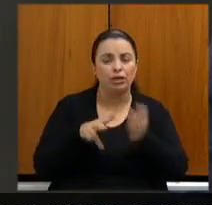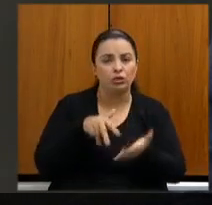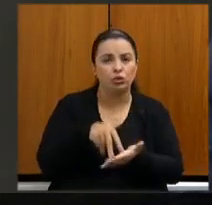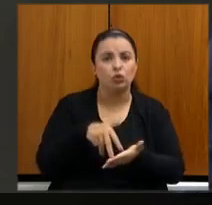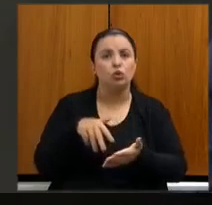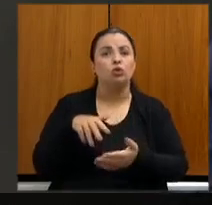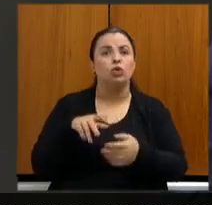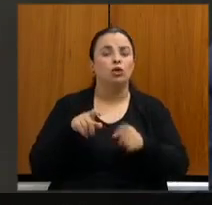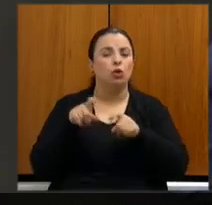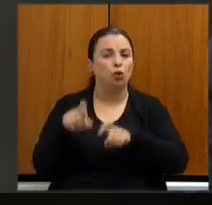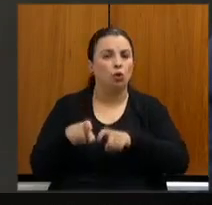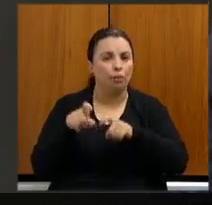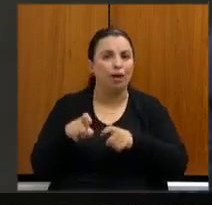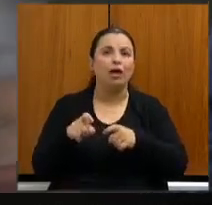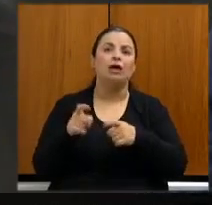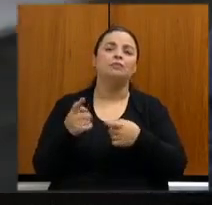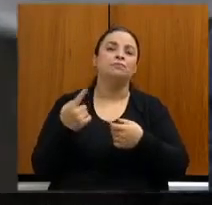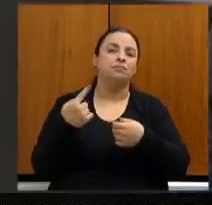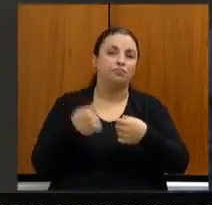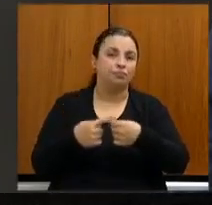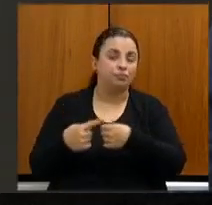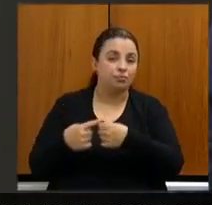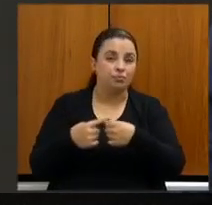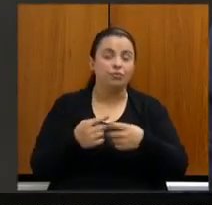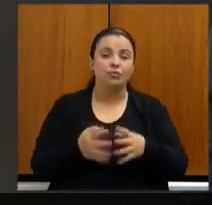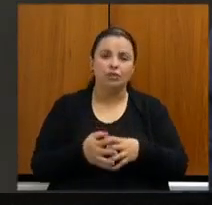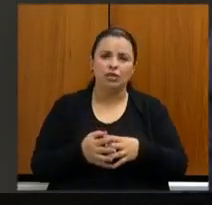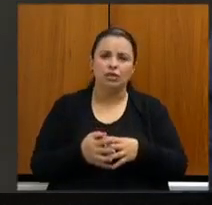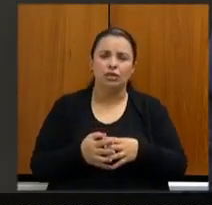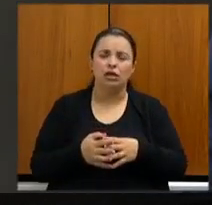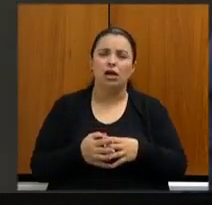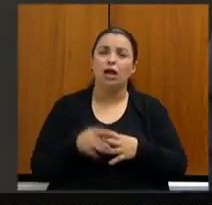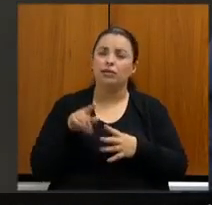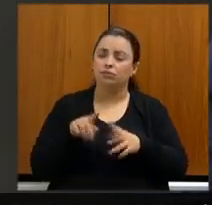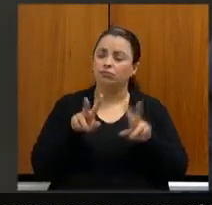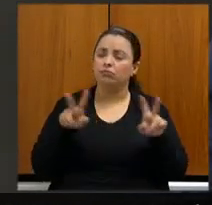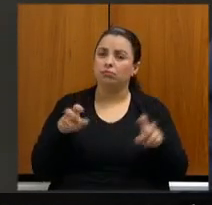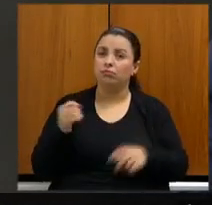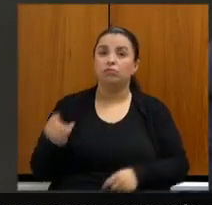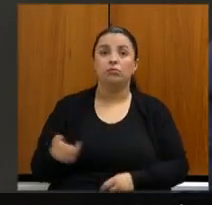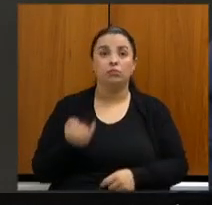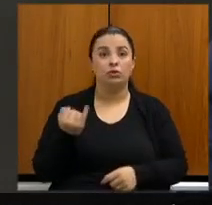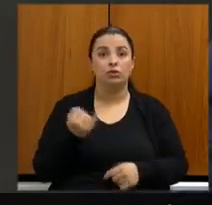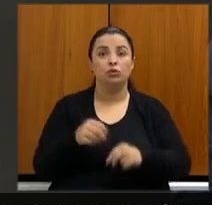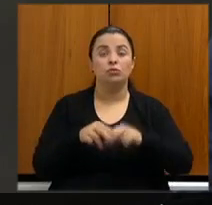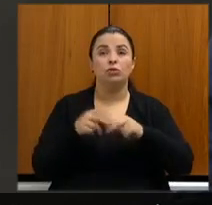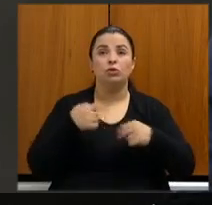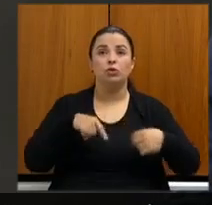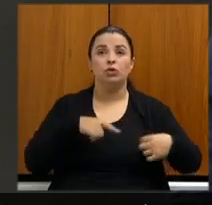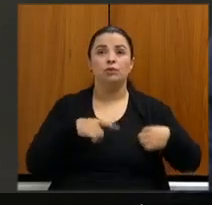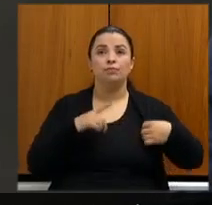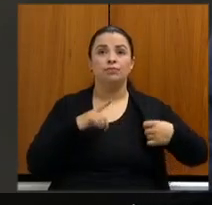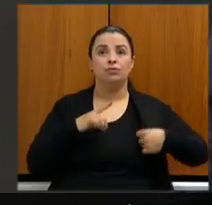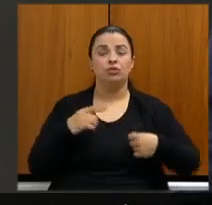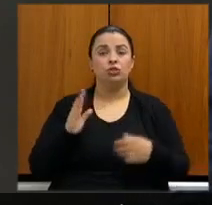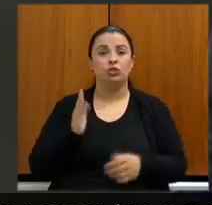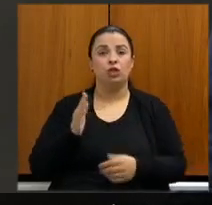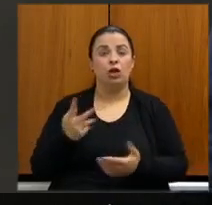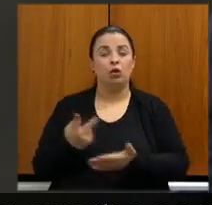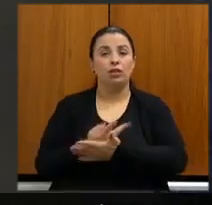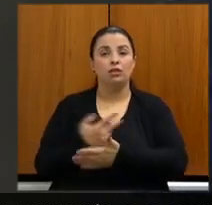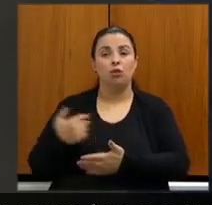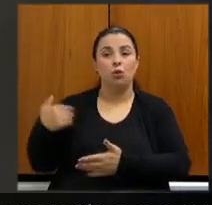rurais e essa questão ela é extremamente importante porque nós estamos vindo de um processo